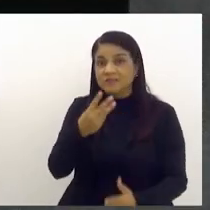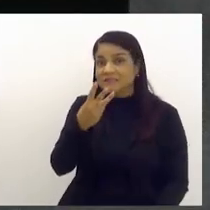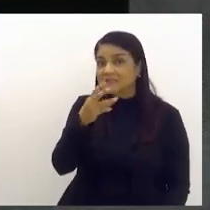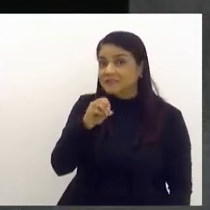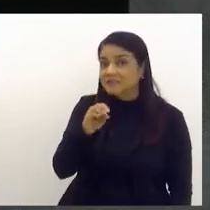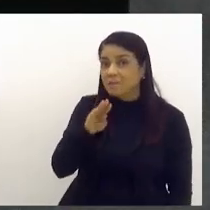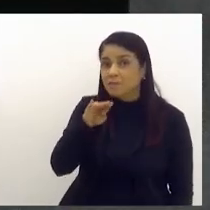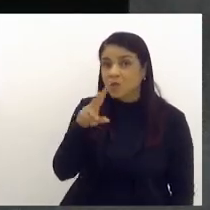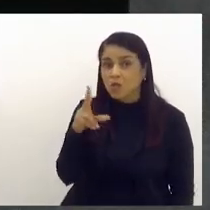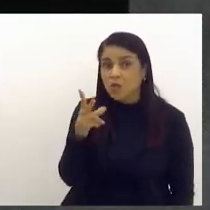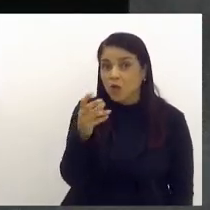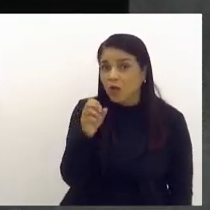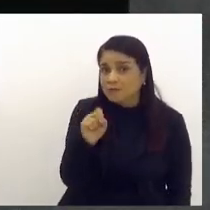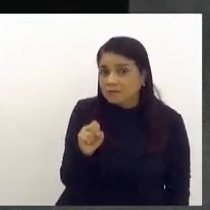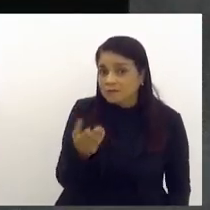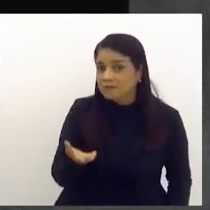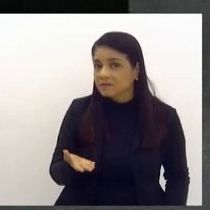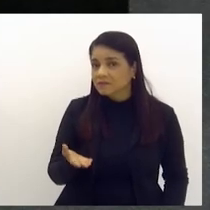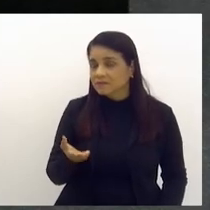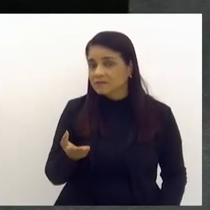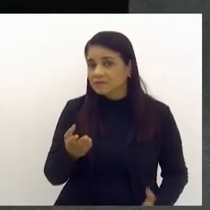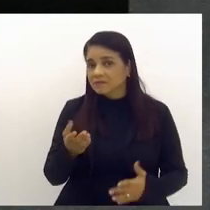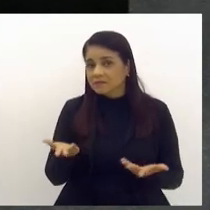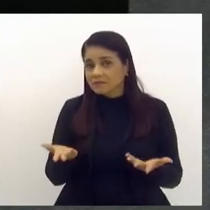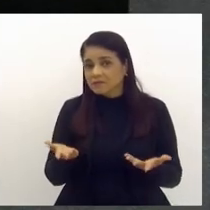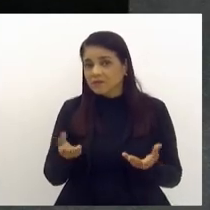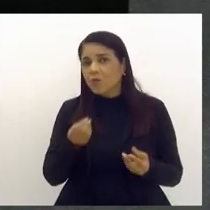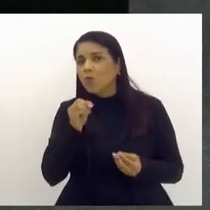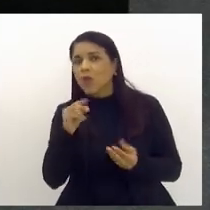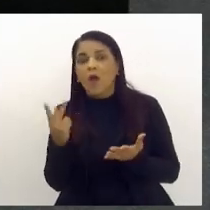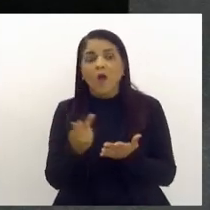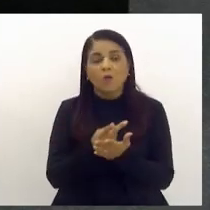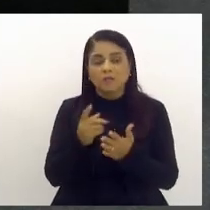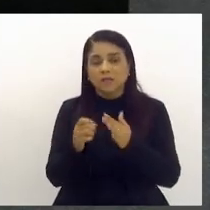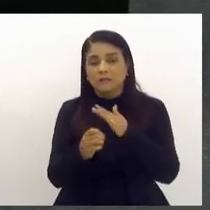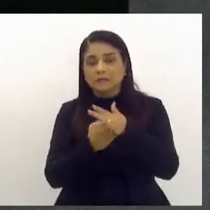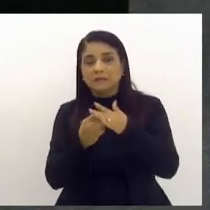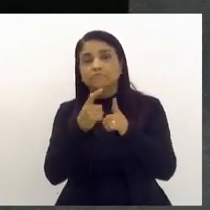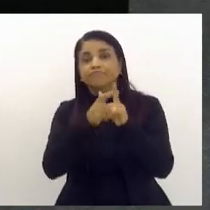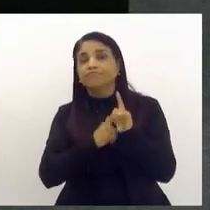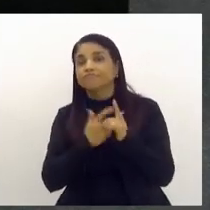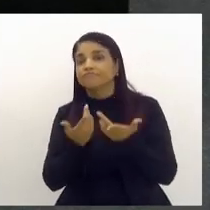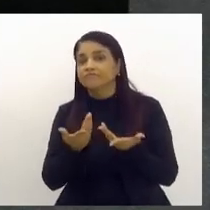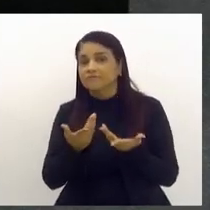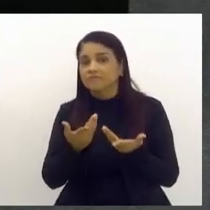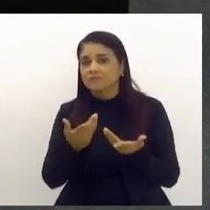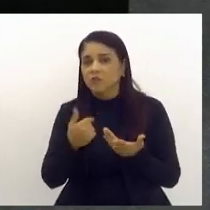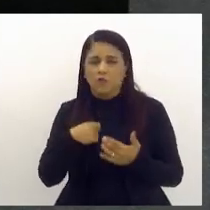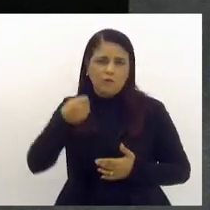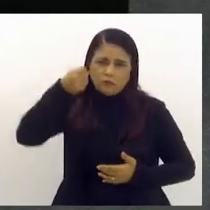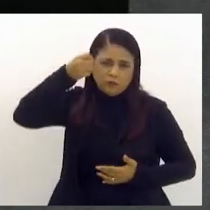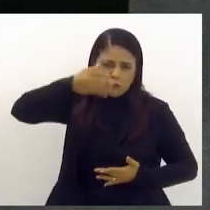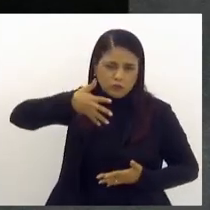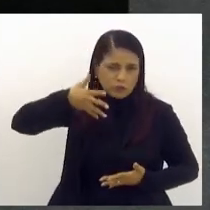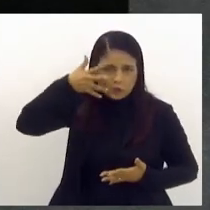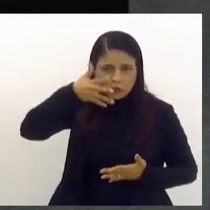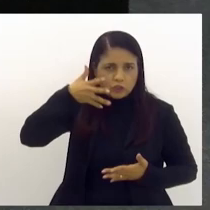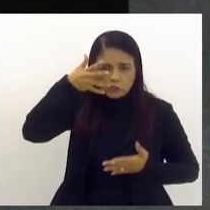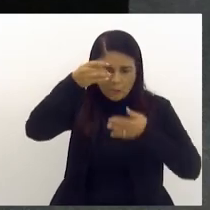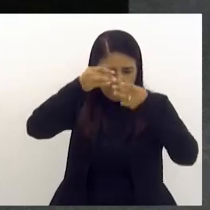né? E o que, que acontece em relação a isso? Eu não vou aproveitar para fazer um discurso,